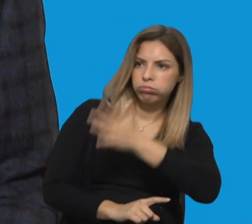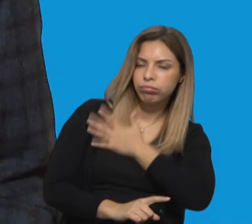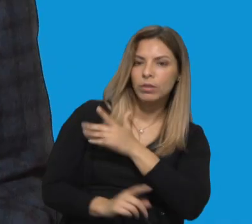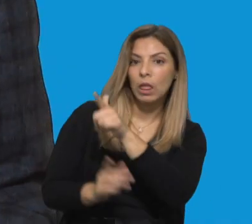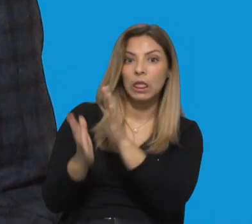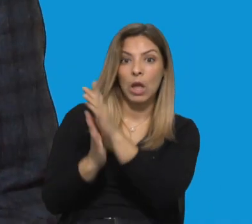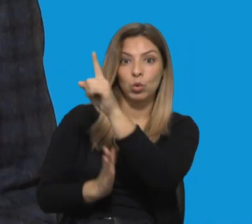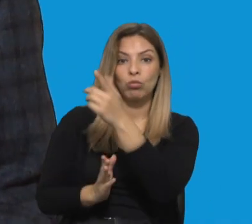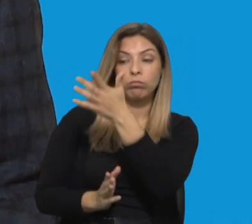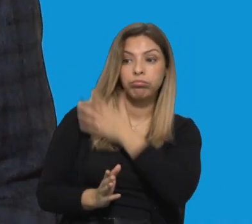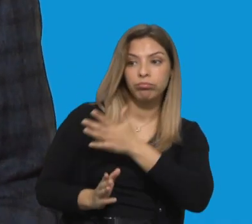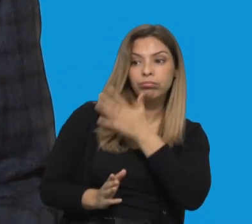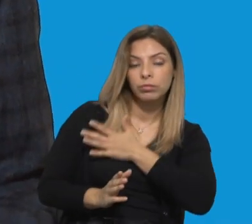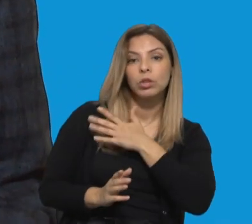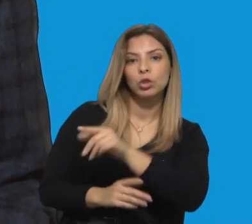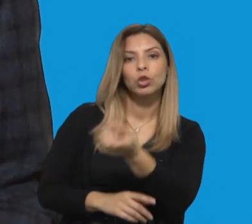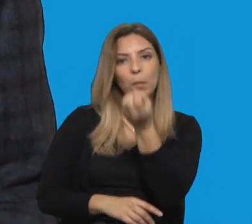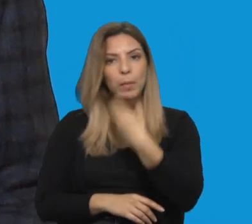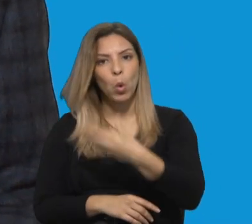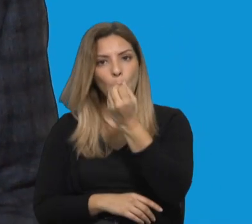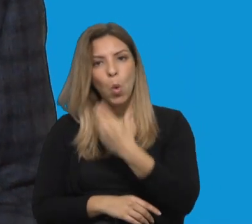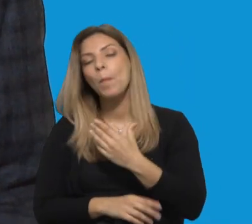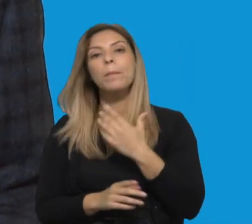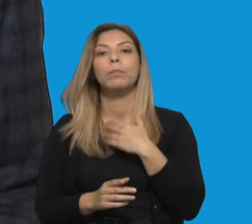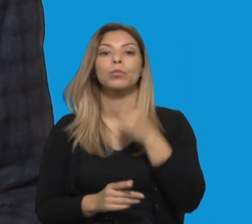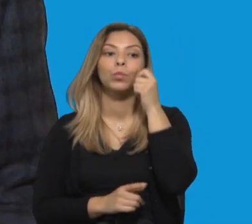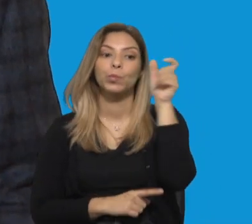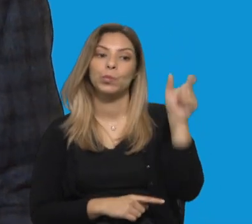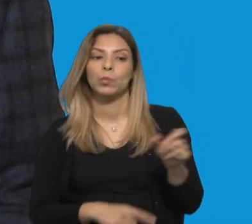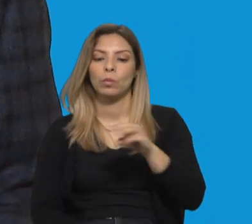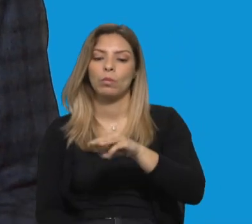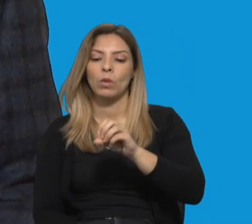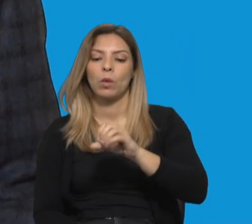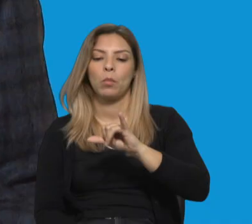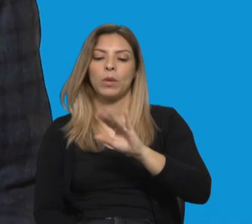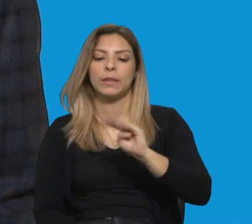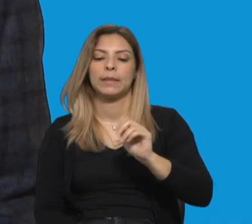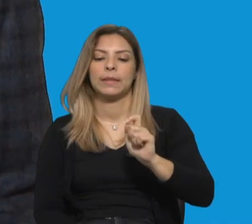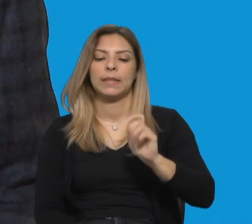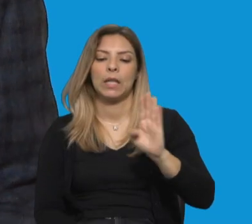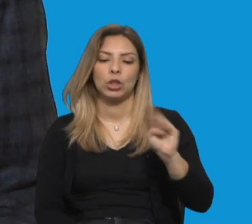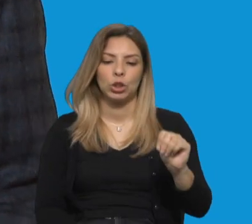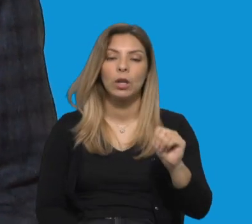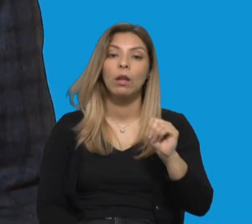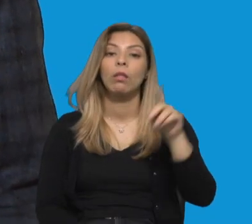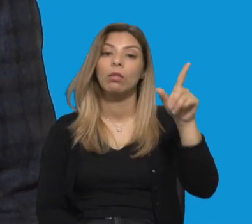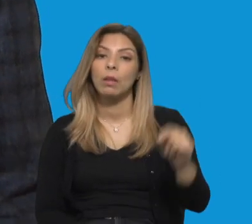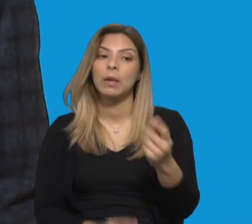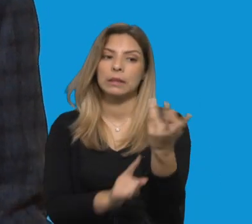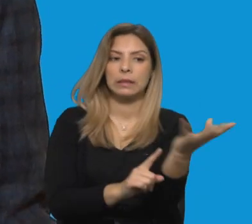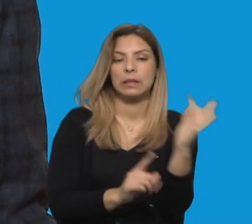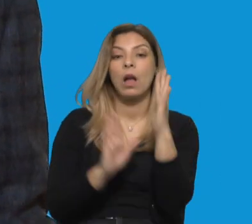nos explicou, Moisés, nos Salmos e nos Profetas, tudo quanto